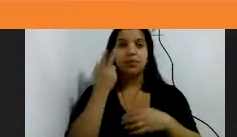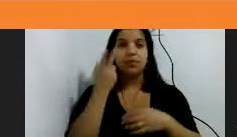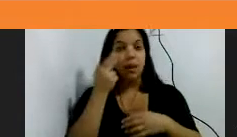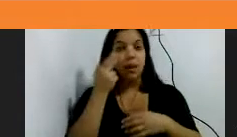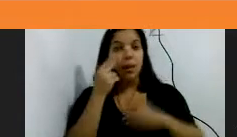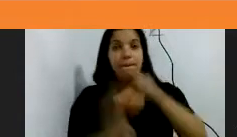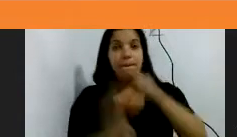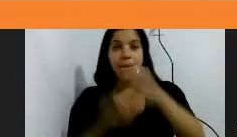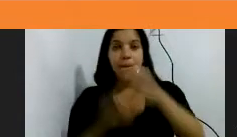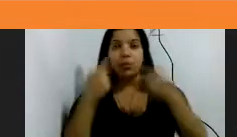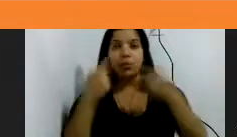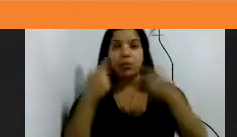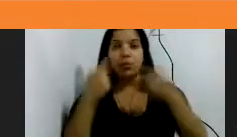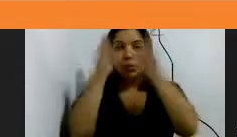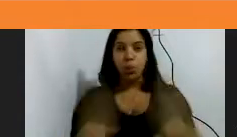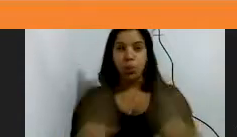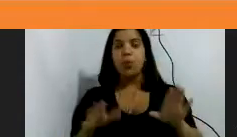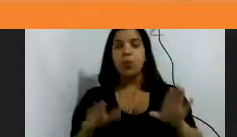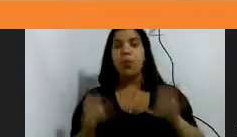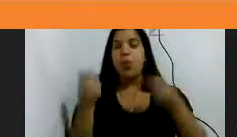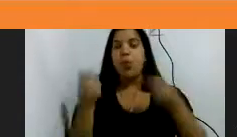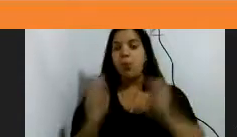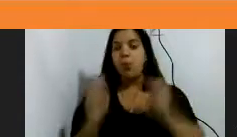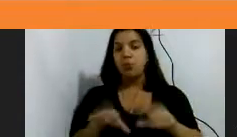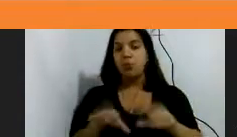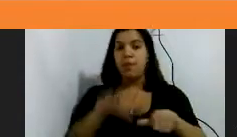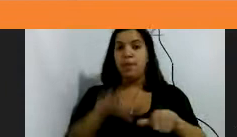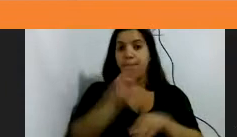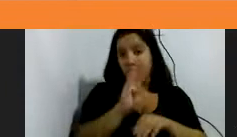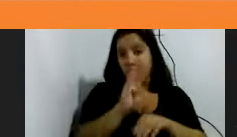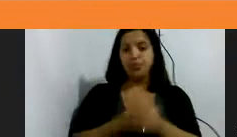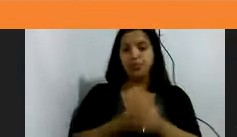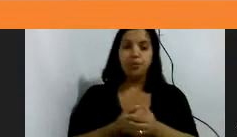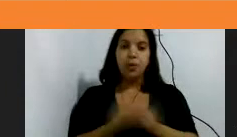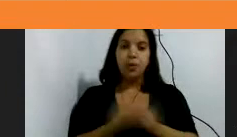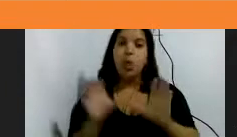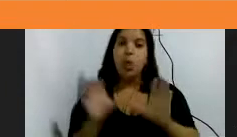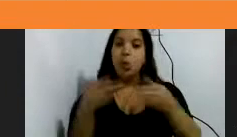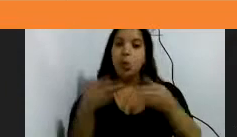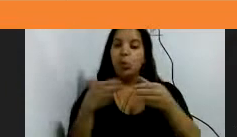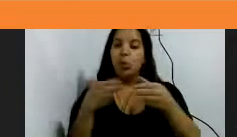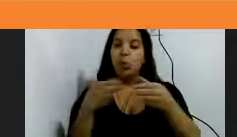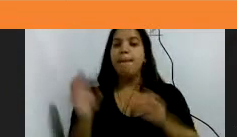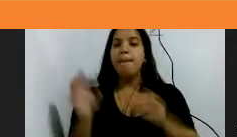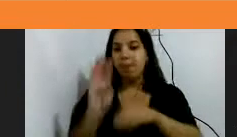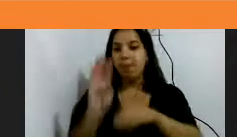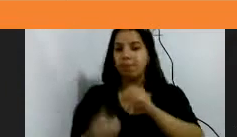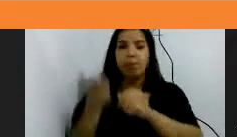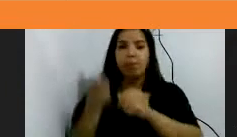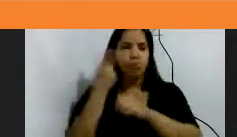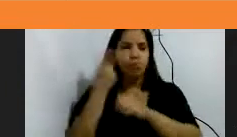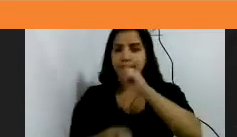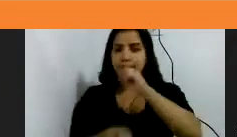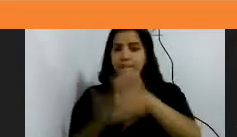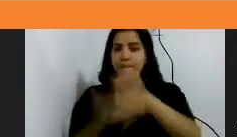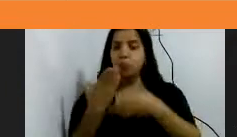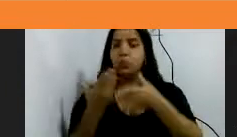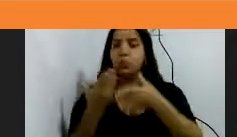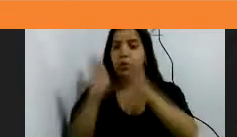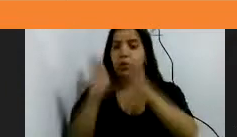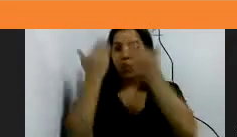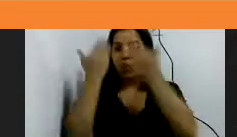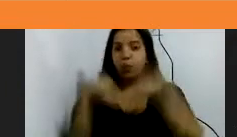produz anticorpos contra o grupo B. O do grupo B naturalmente produz anticorpos